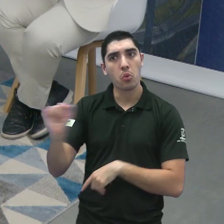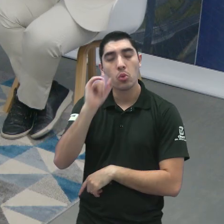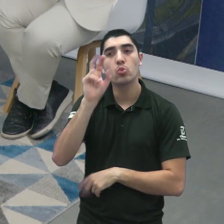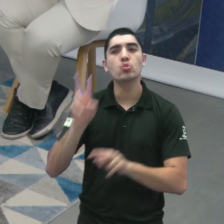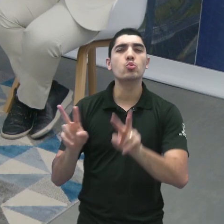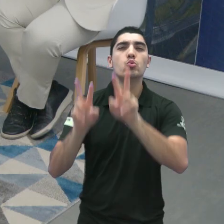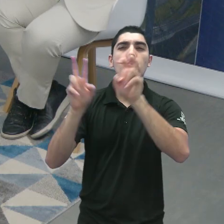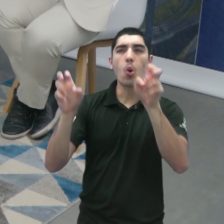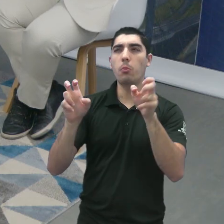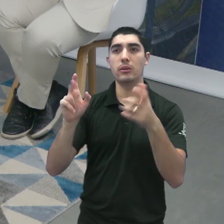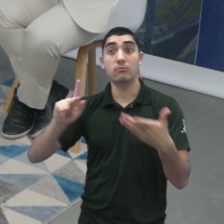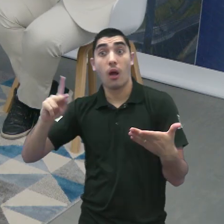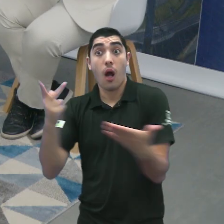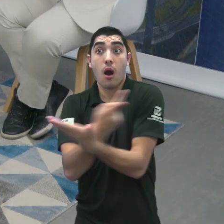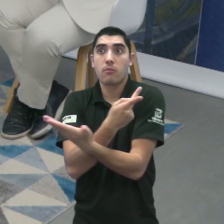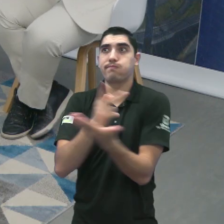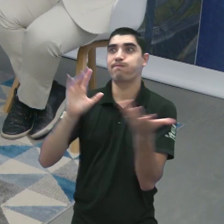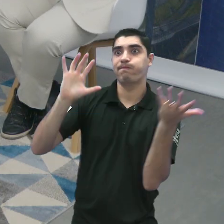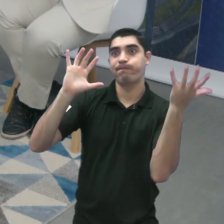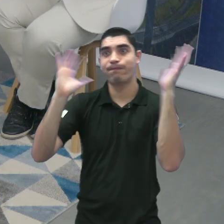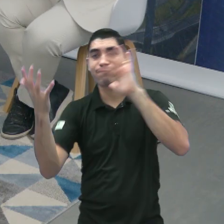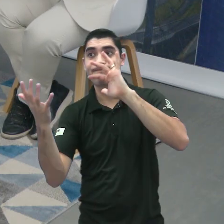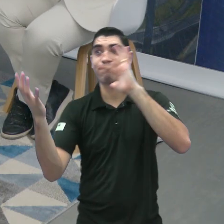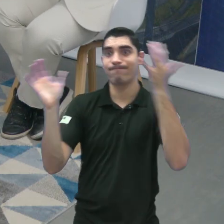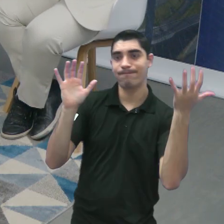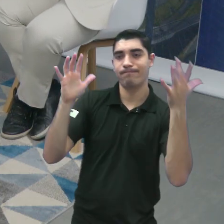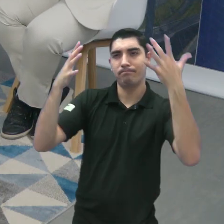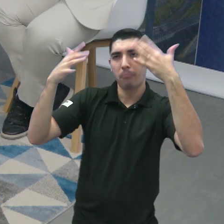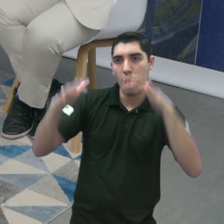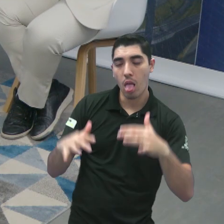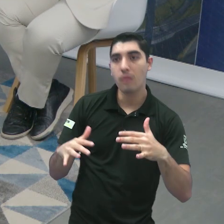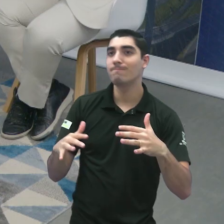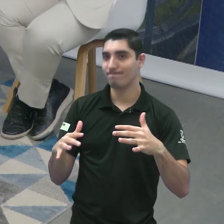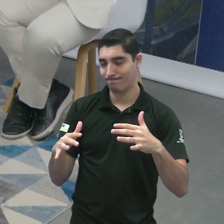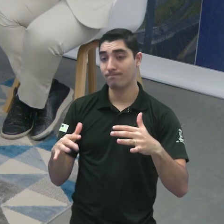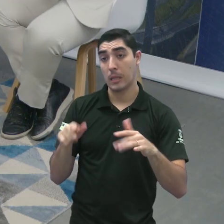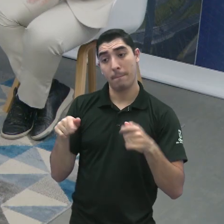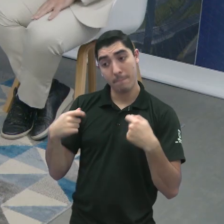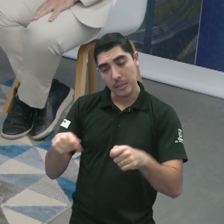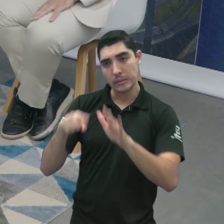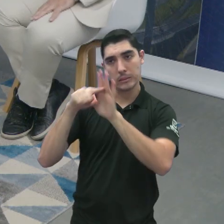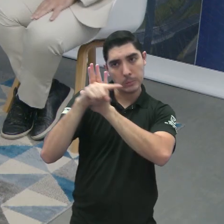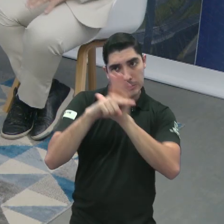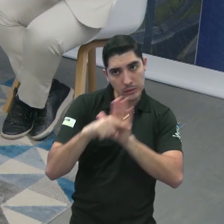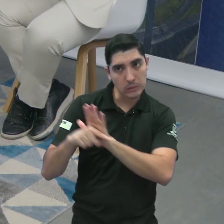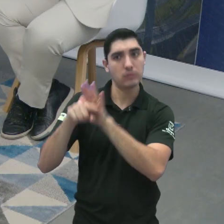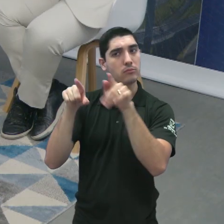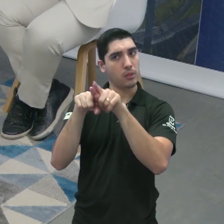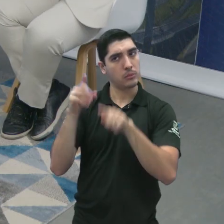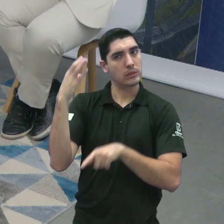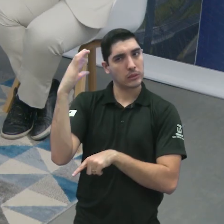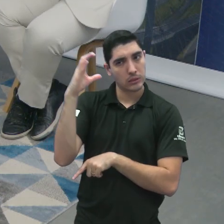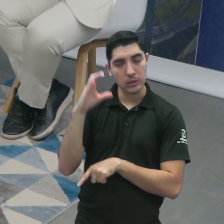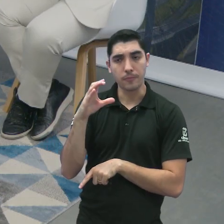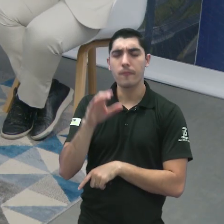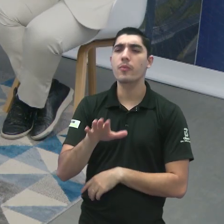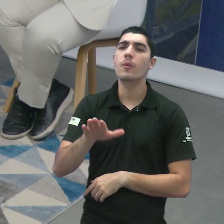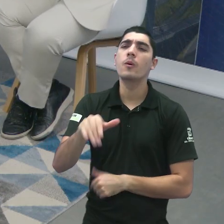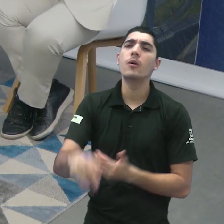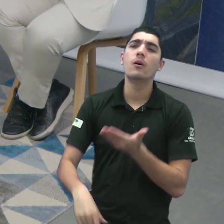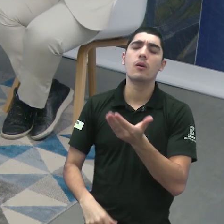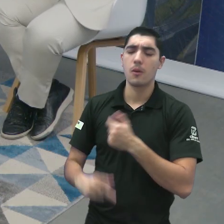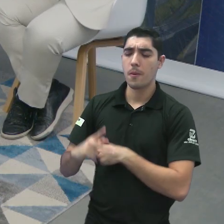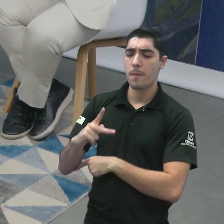que precisa também de muita pesquisa, muita ciência. Vamos voltar aqui, Poliana. O que